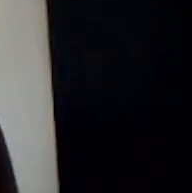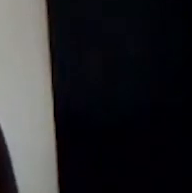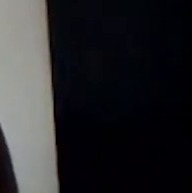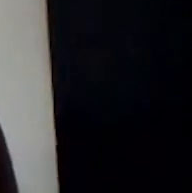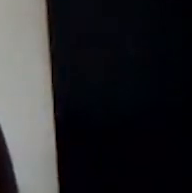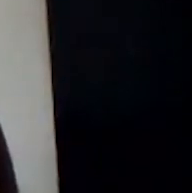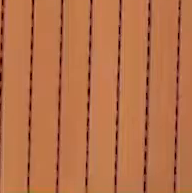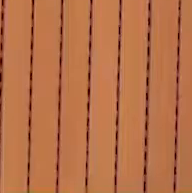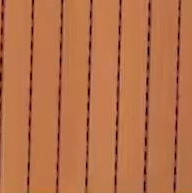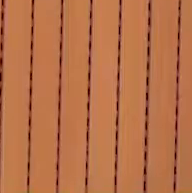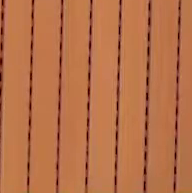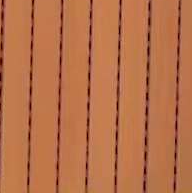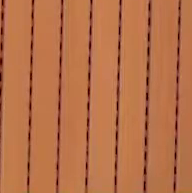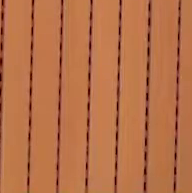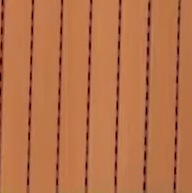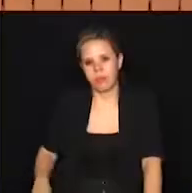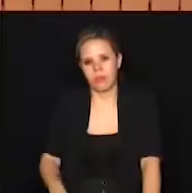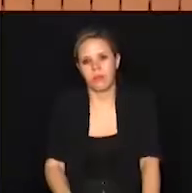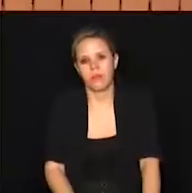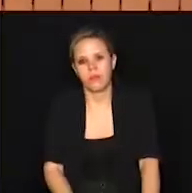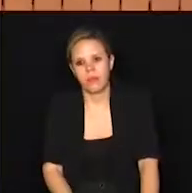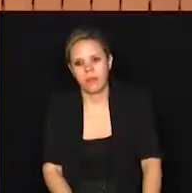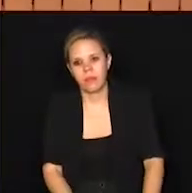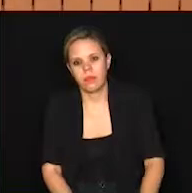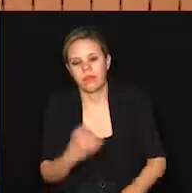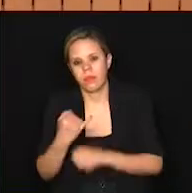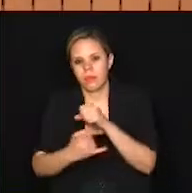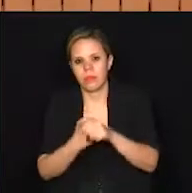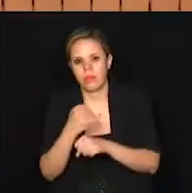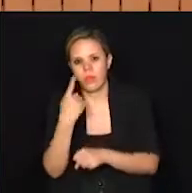no período em que estiverem dentro da escola,